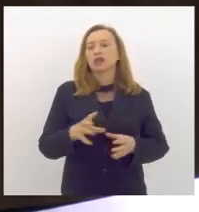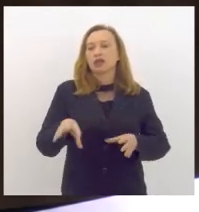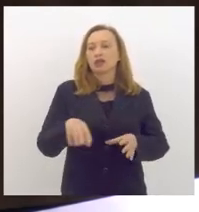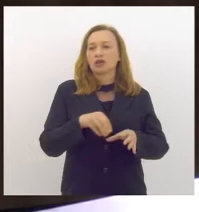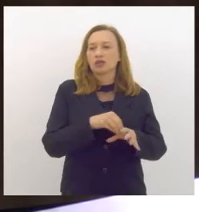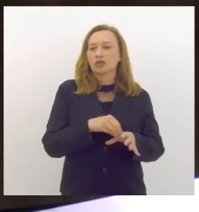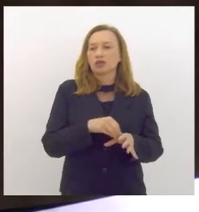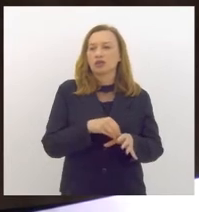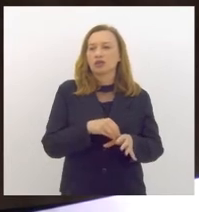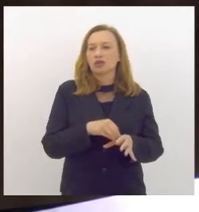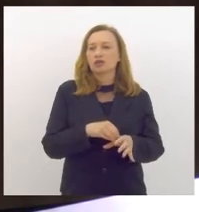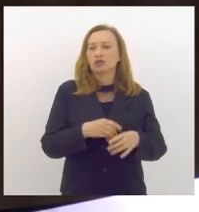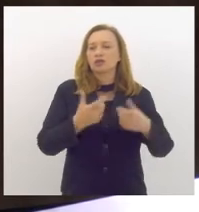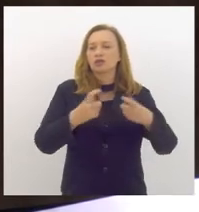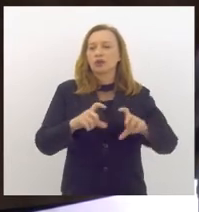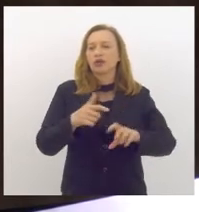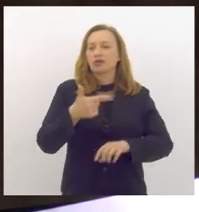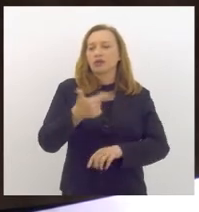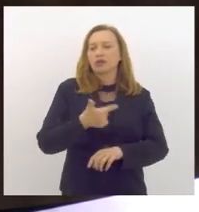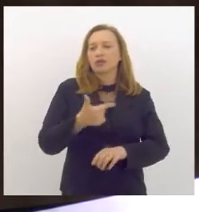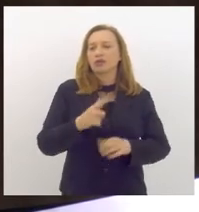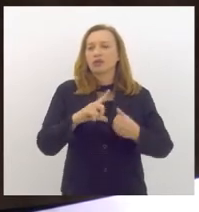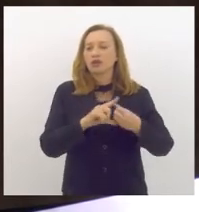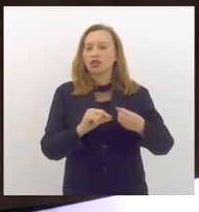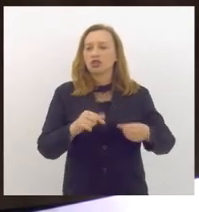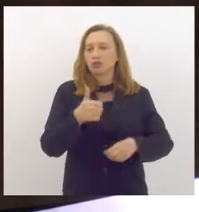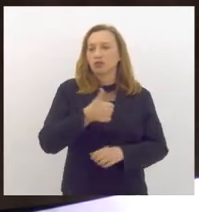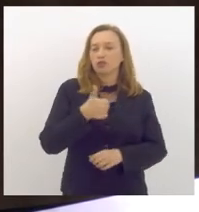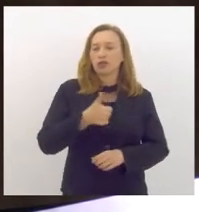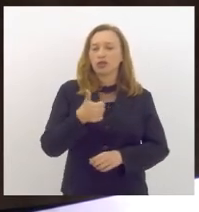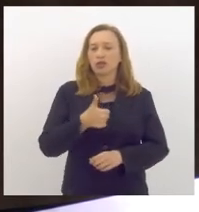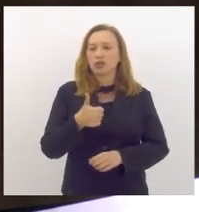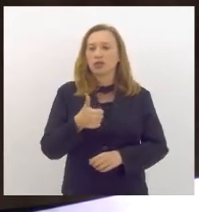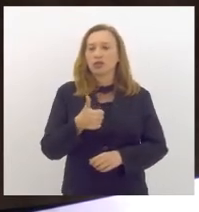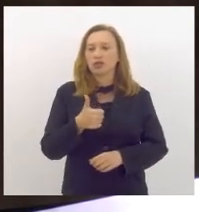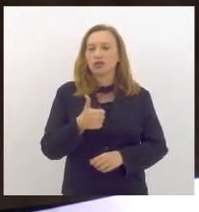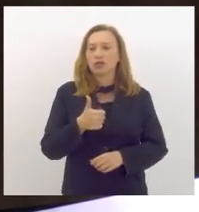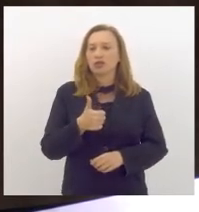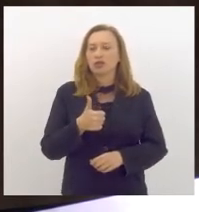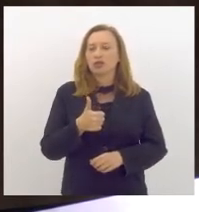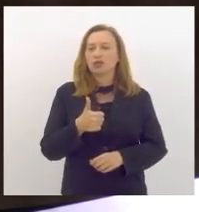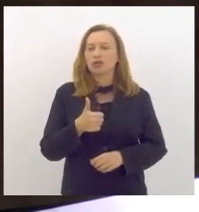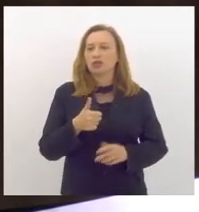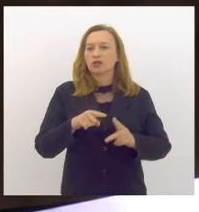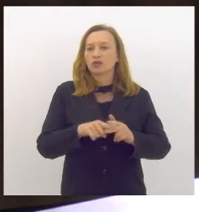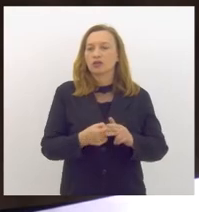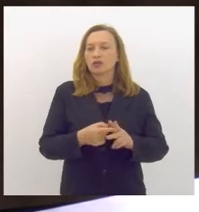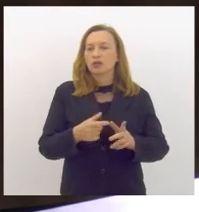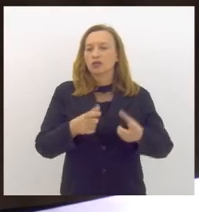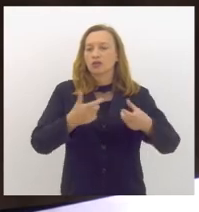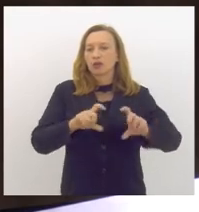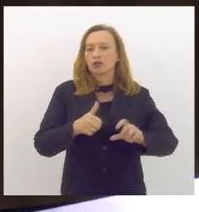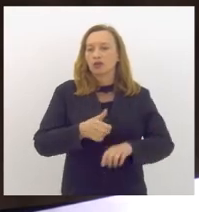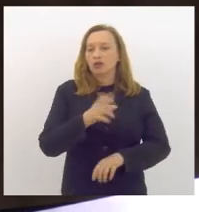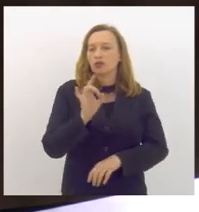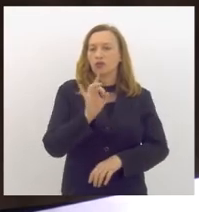Adicione-se parágrafo 2º ao artigo 1º, renumerando-se o parágrafo único.